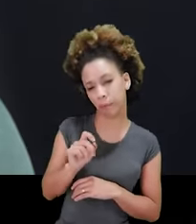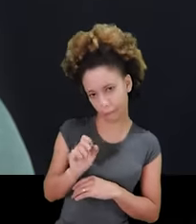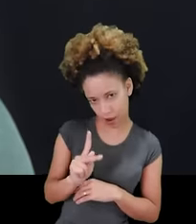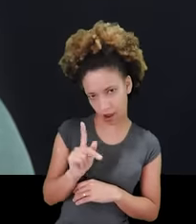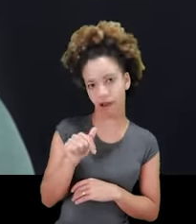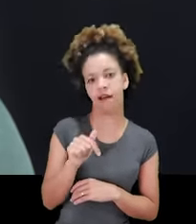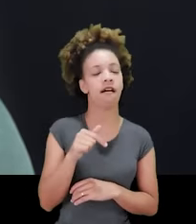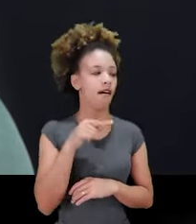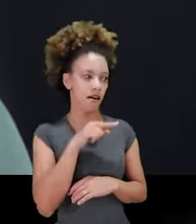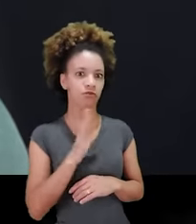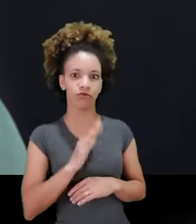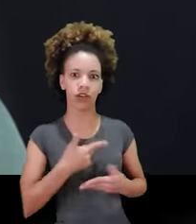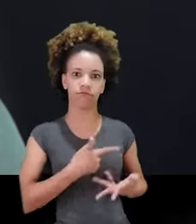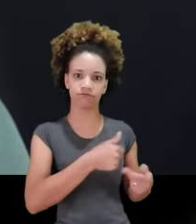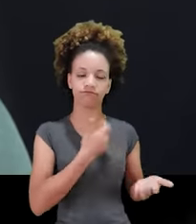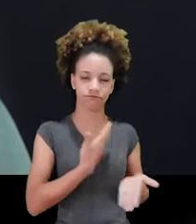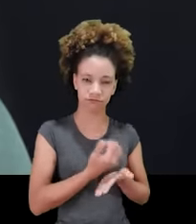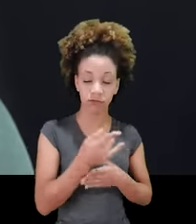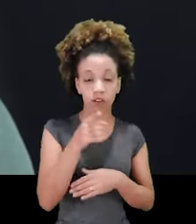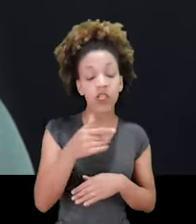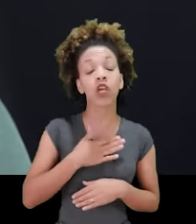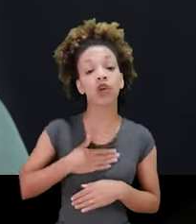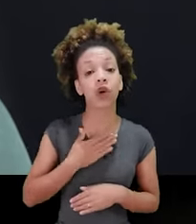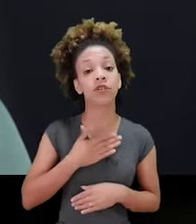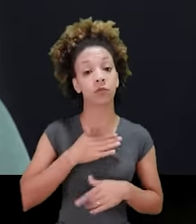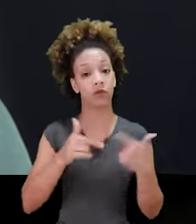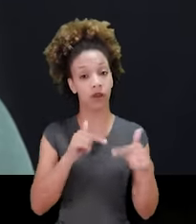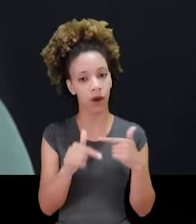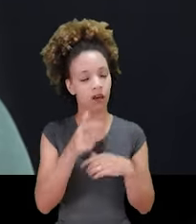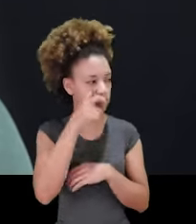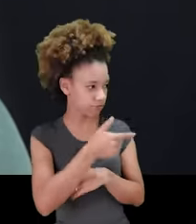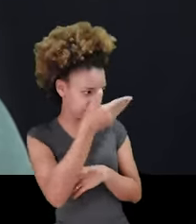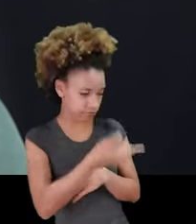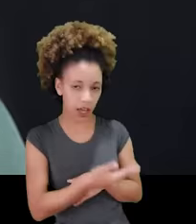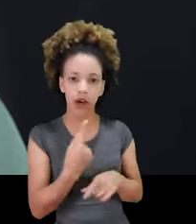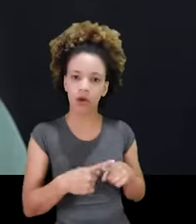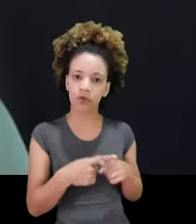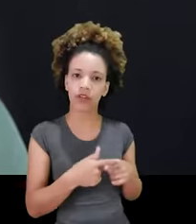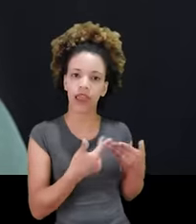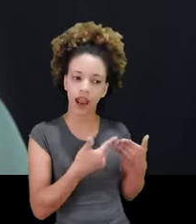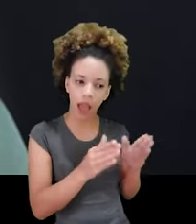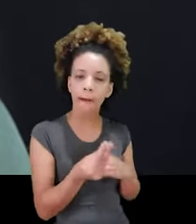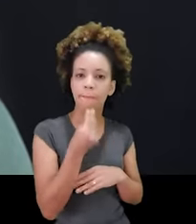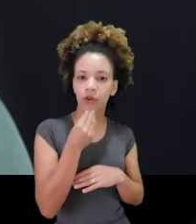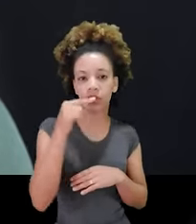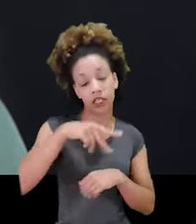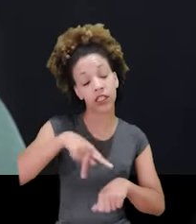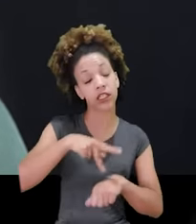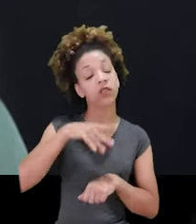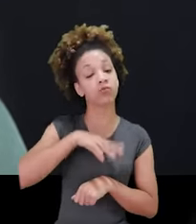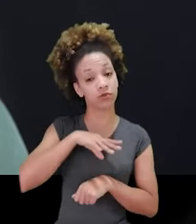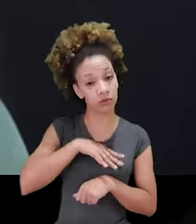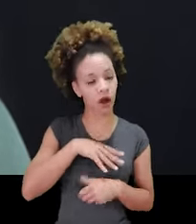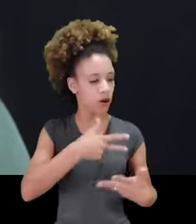aqui no podcast dele. Então você que gosta do meu trabalho, você tem que admirar o Rui Unas, que o Rui Unas foi o cara que me abriu as portas aqui em Portugal de alguma